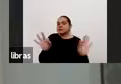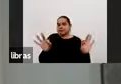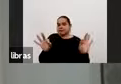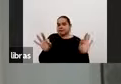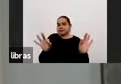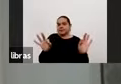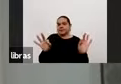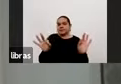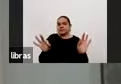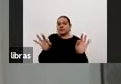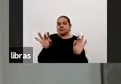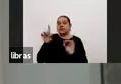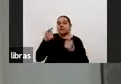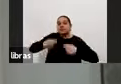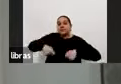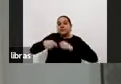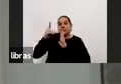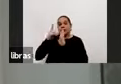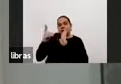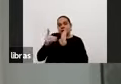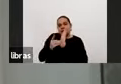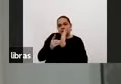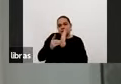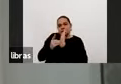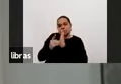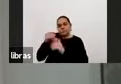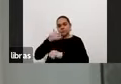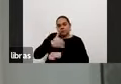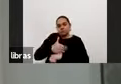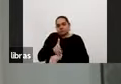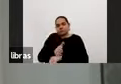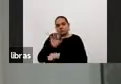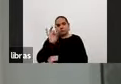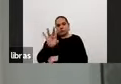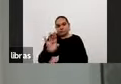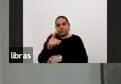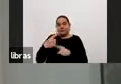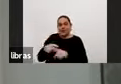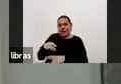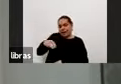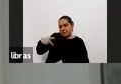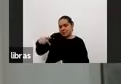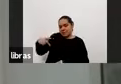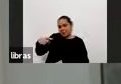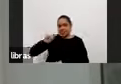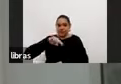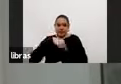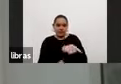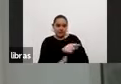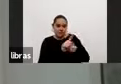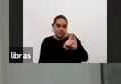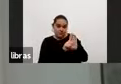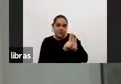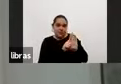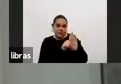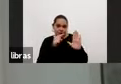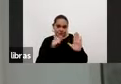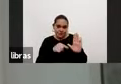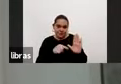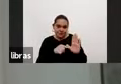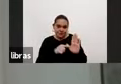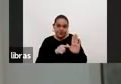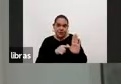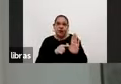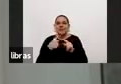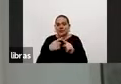um decreto que estenda, porque a medida provisória, e depois que se transformou na lei, até por conta da participação do